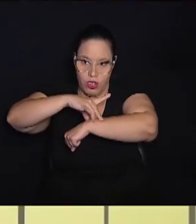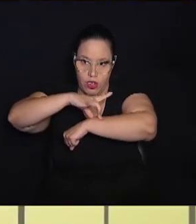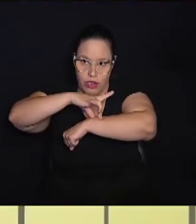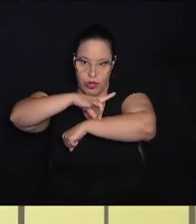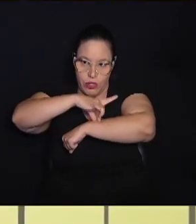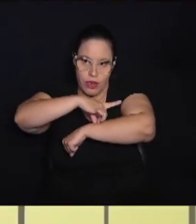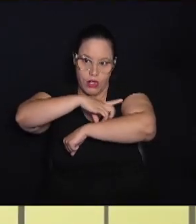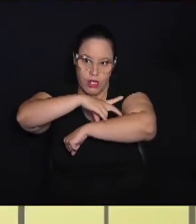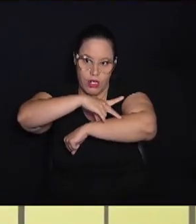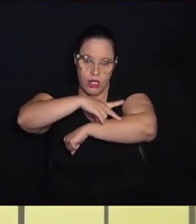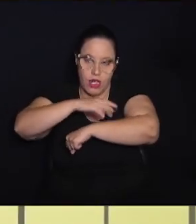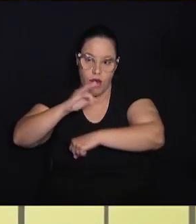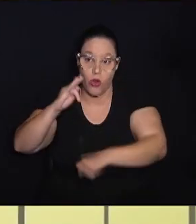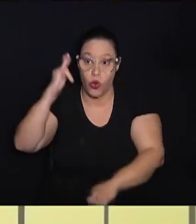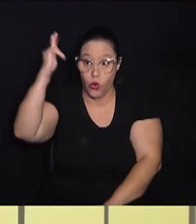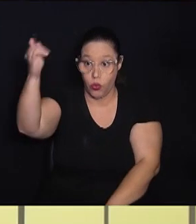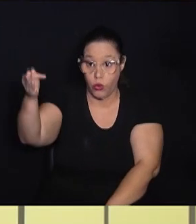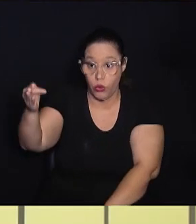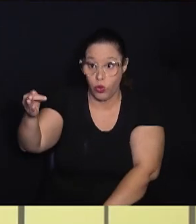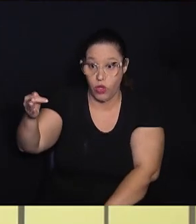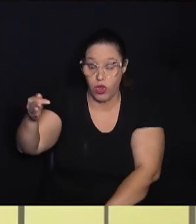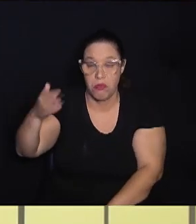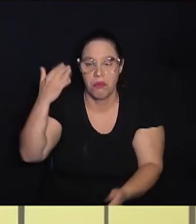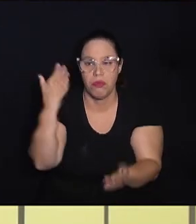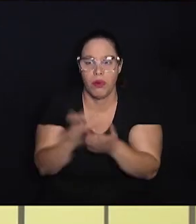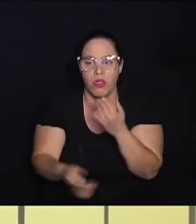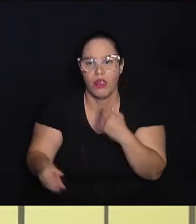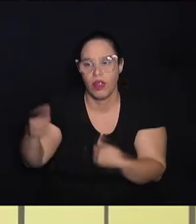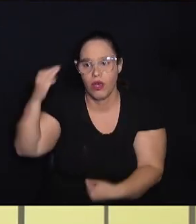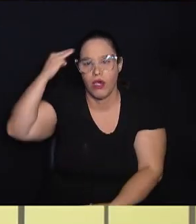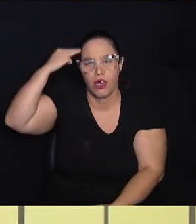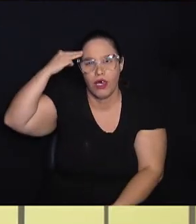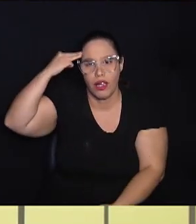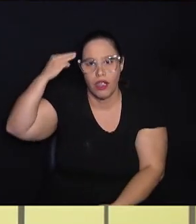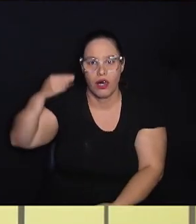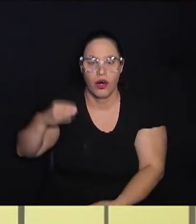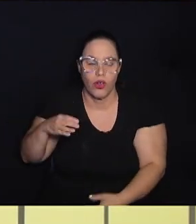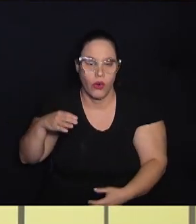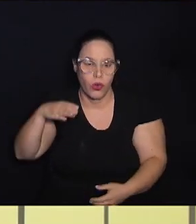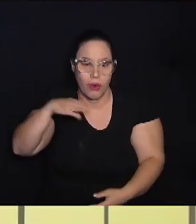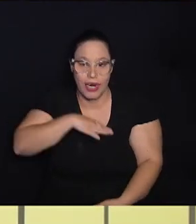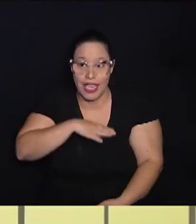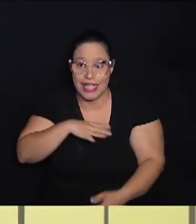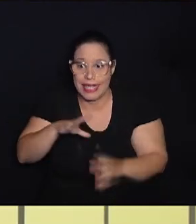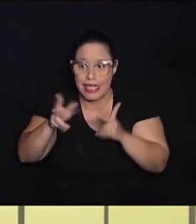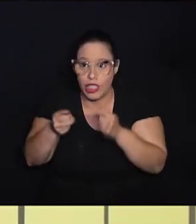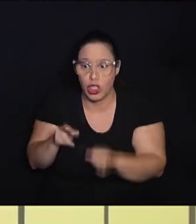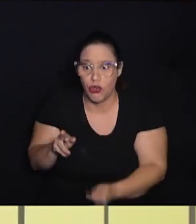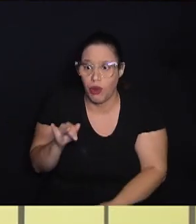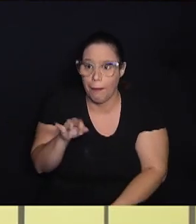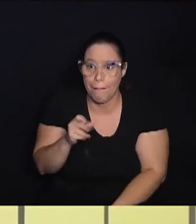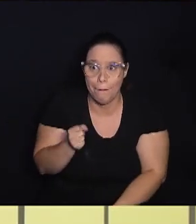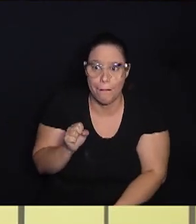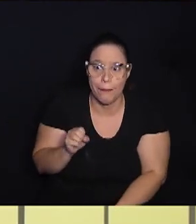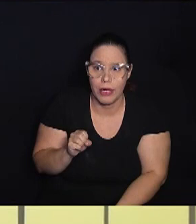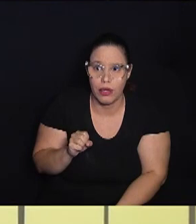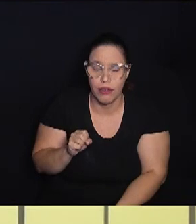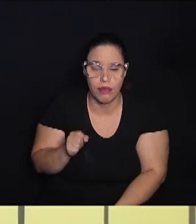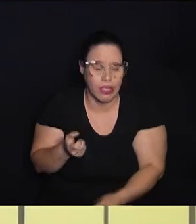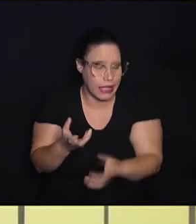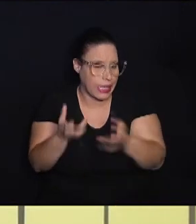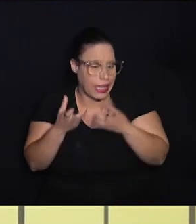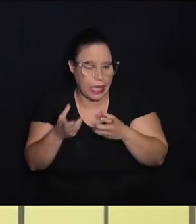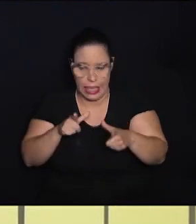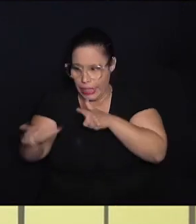memória na queda da da da nave dele mas ele caiu numa cidade cheia de vampiro onde todo mundo quer explorar a força de trabalho dele de